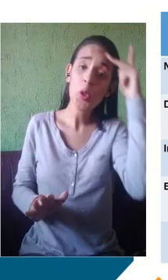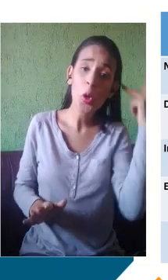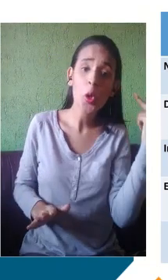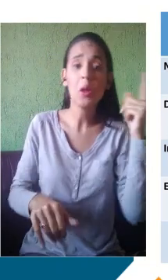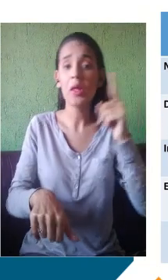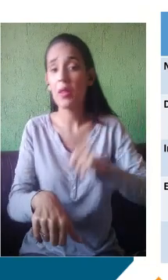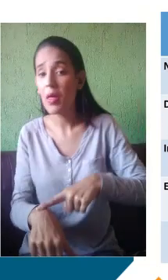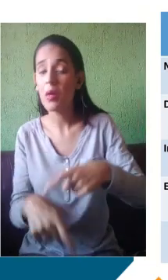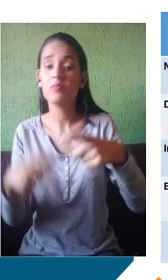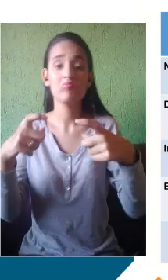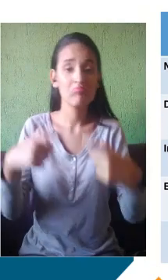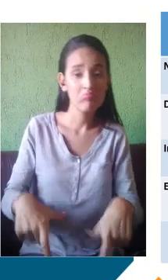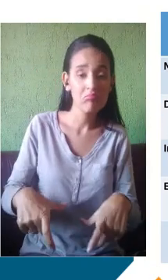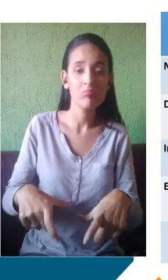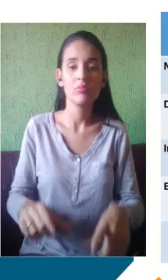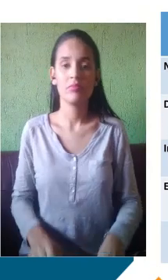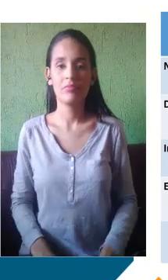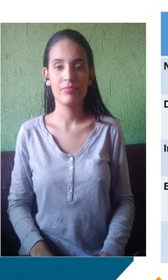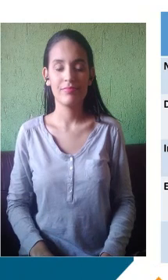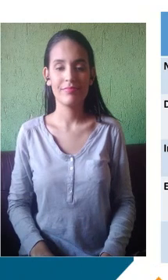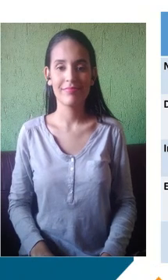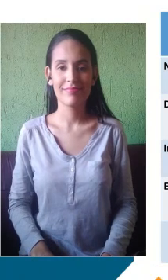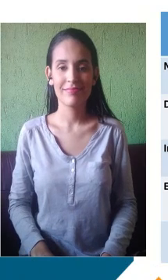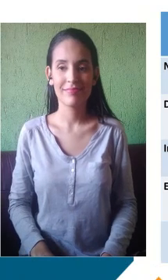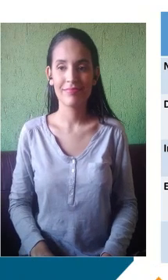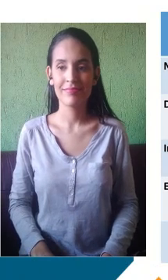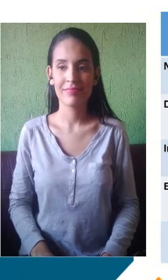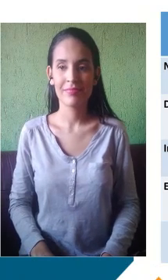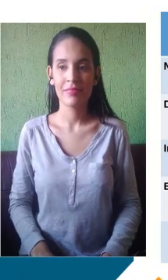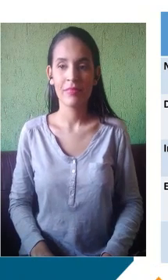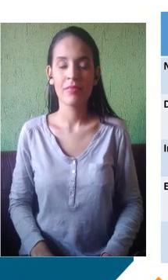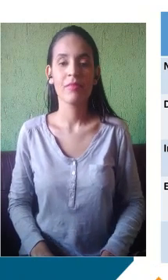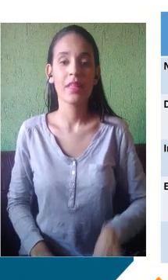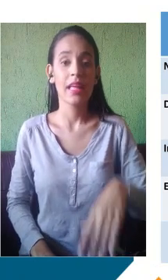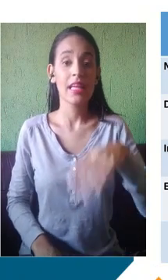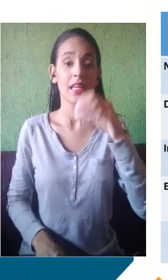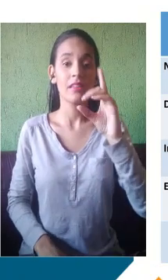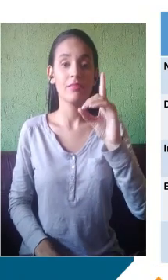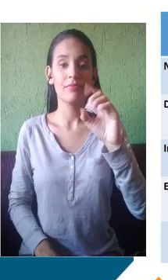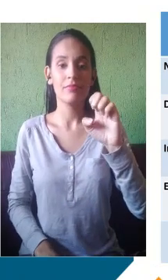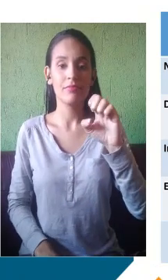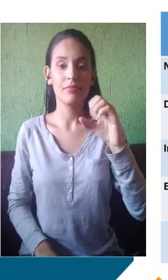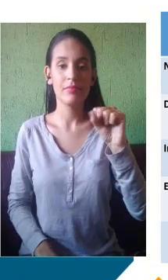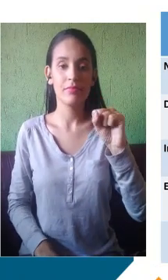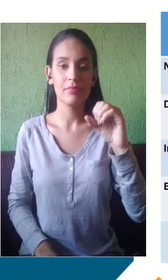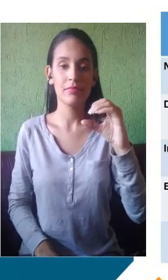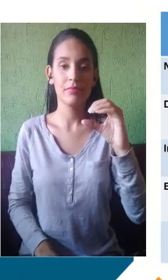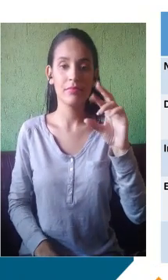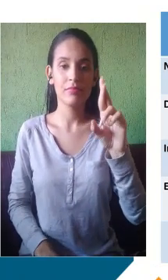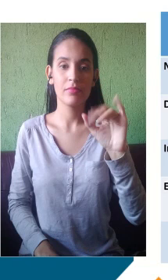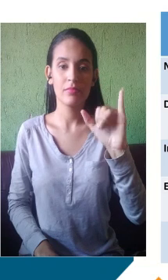de enredo, narrador, tempo, espaço. Descrição. A descrição vai ser aquele